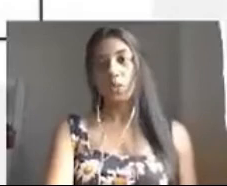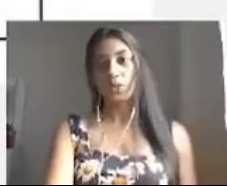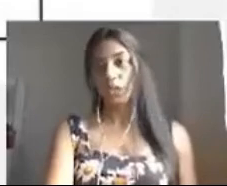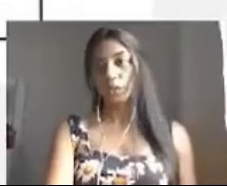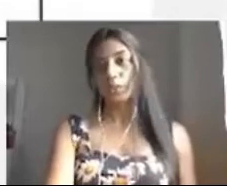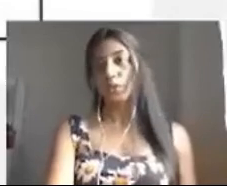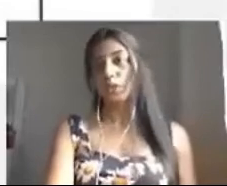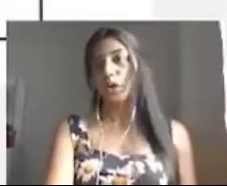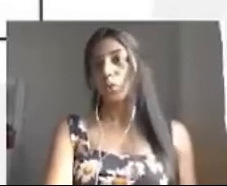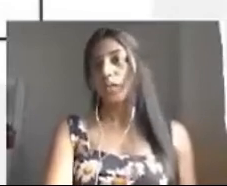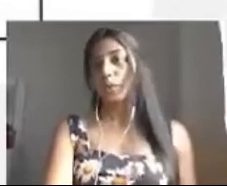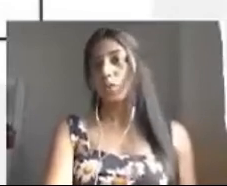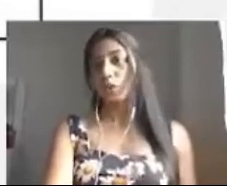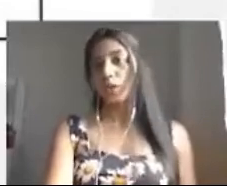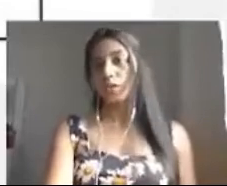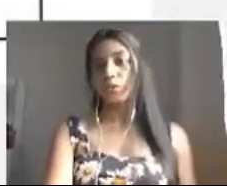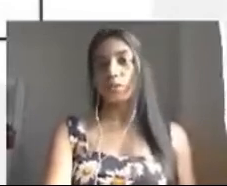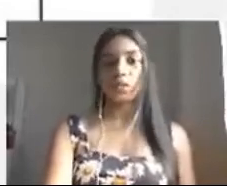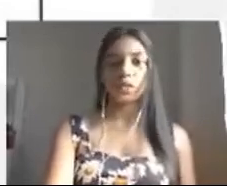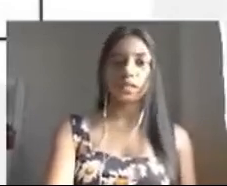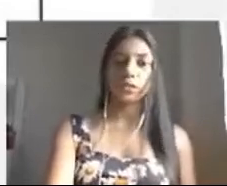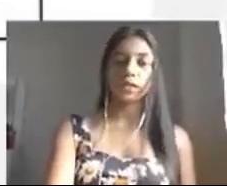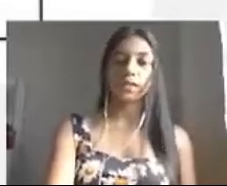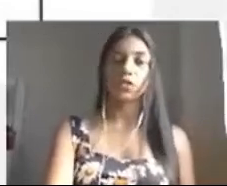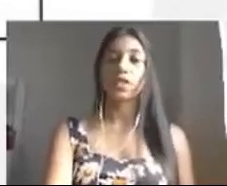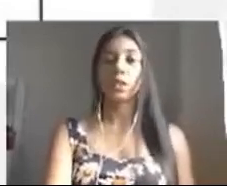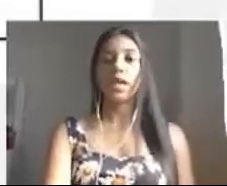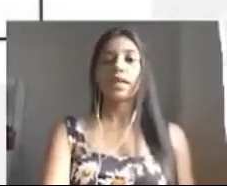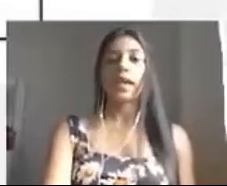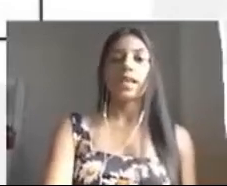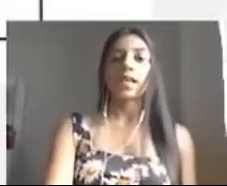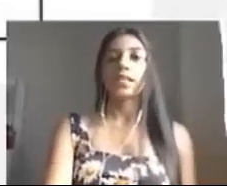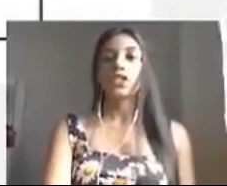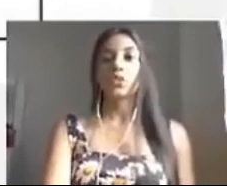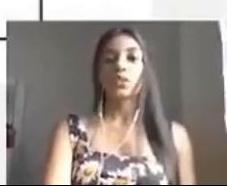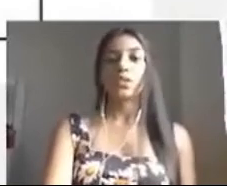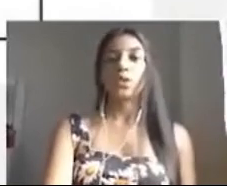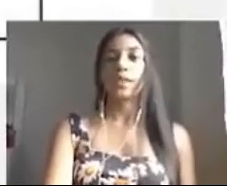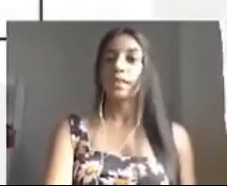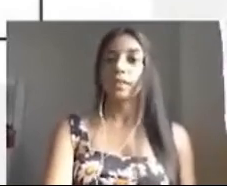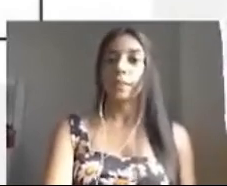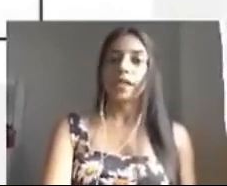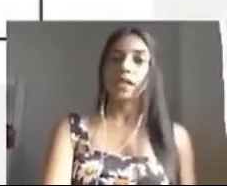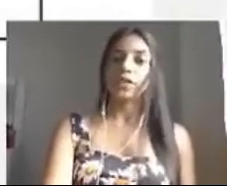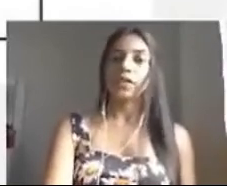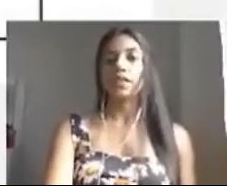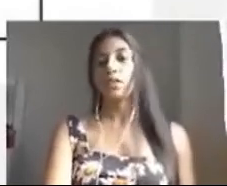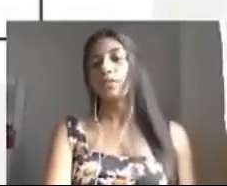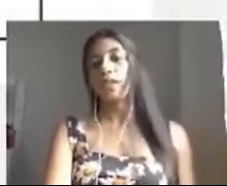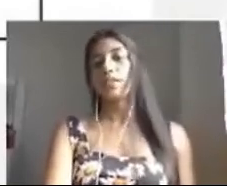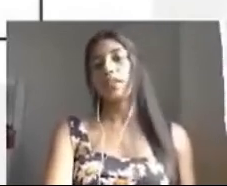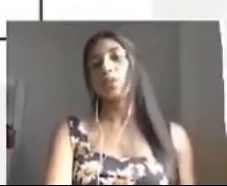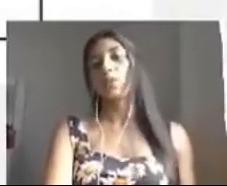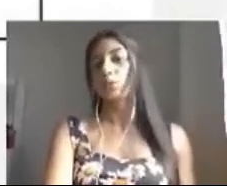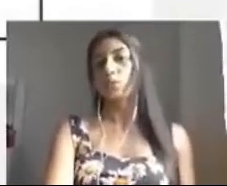gente tinha 41,5, também próximo, né? O tempo aqui do primeiro pico, 0,61, aqui 0,63. Então, a gente conseguiu ter as características do transitório parecida. E agora, né, seguindo